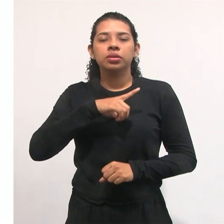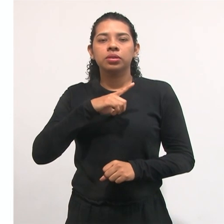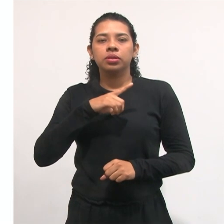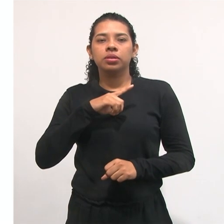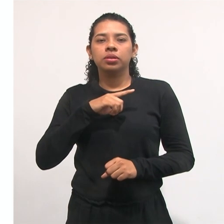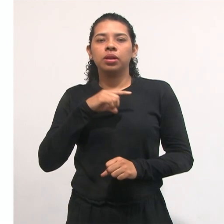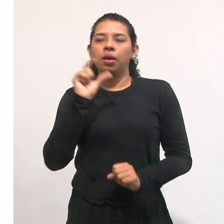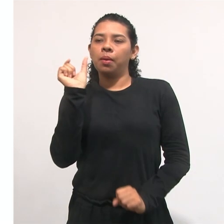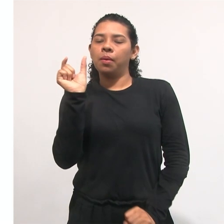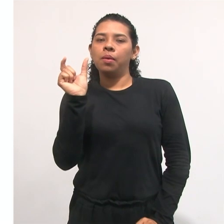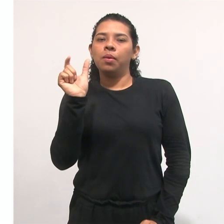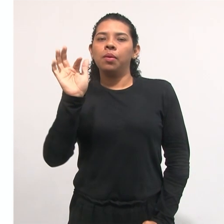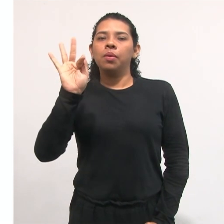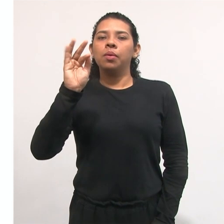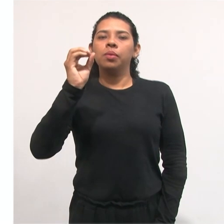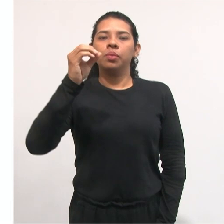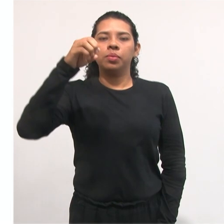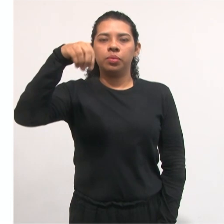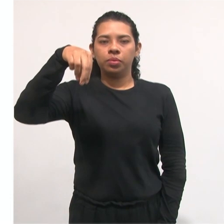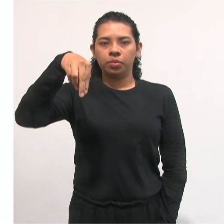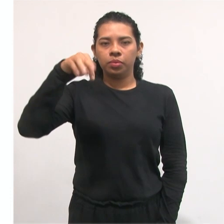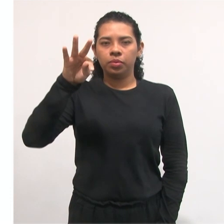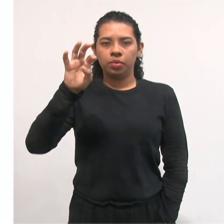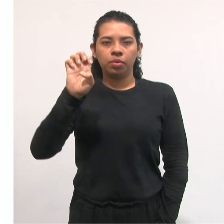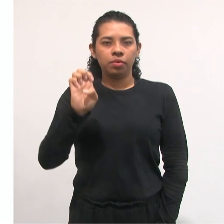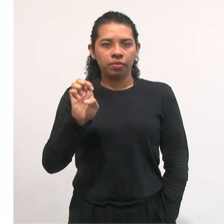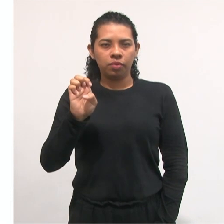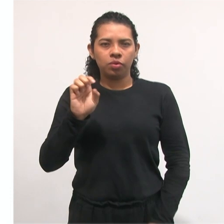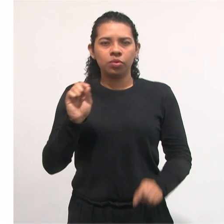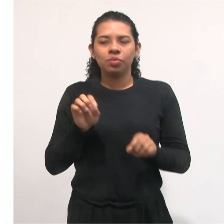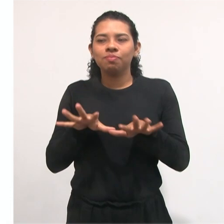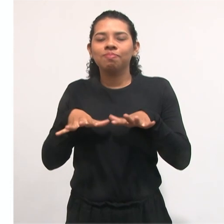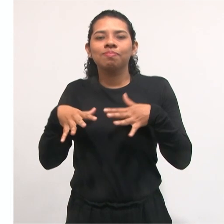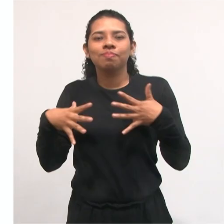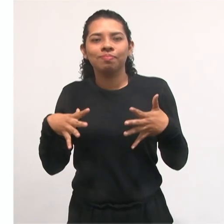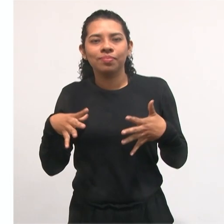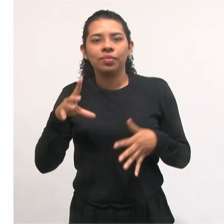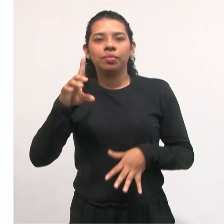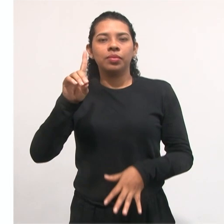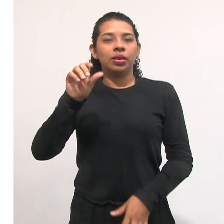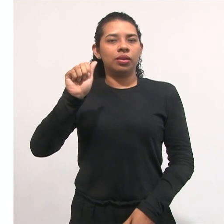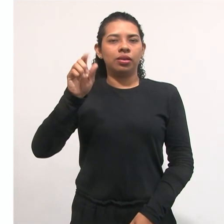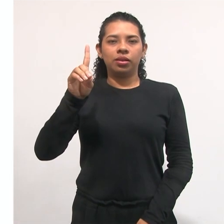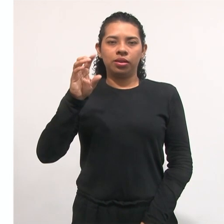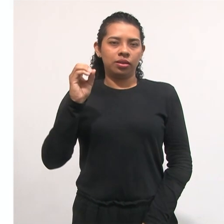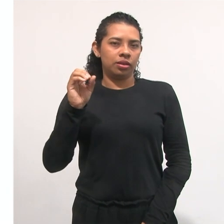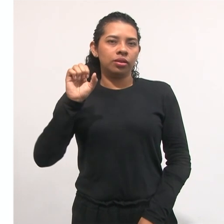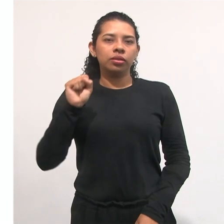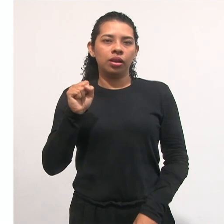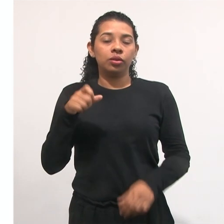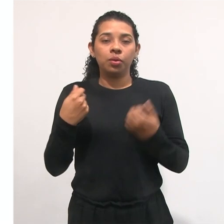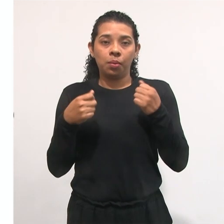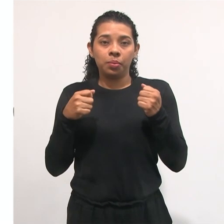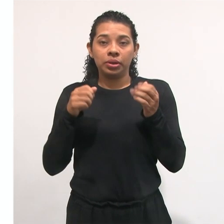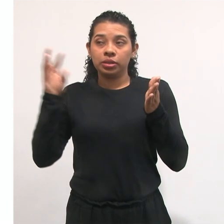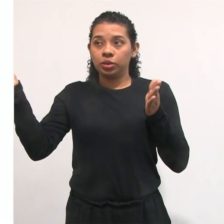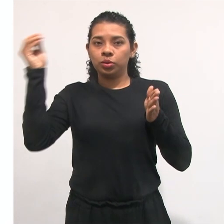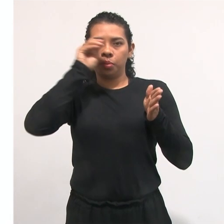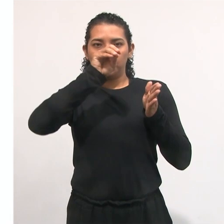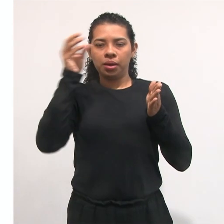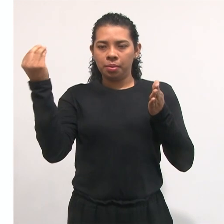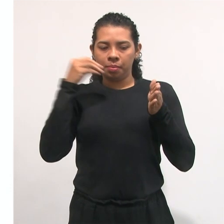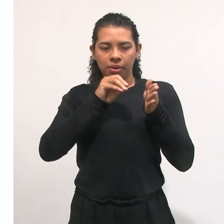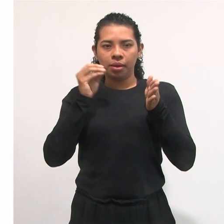inserindo. Eu tenho que ter uma fonte, ok? Eu tenho que ter uma fonte de onde eu estou tirando essas informações, se é dados